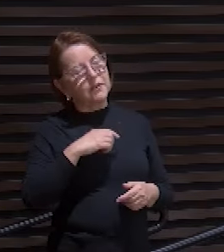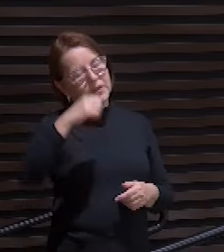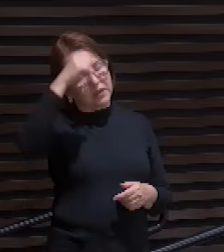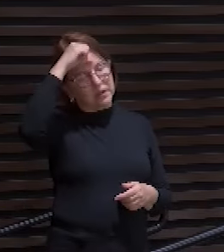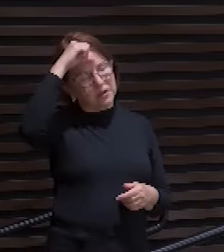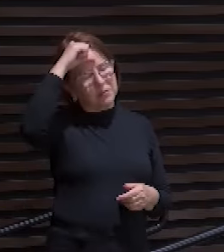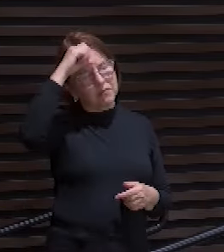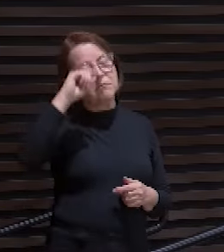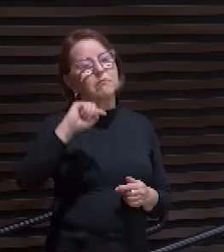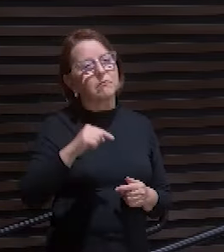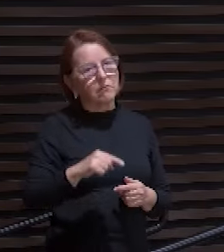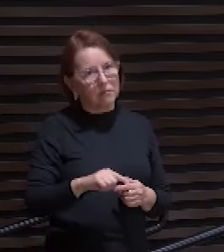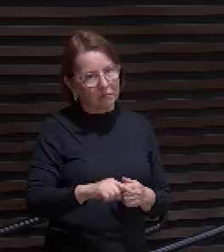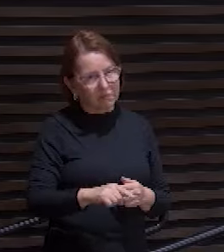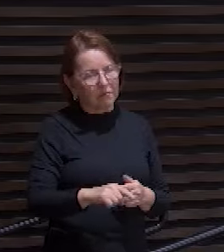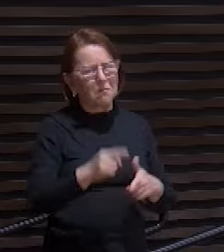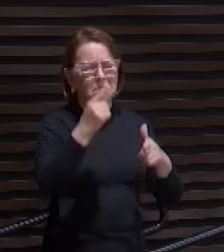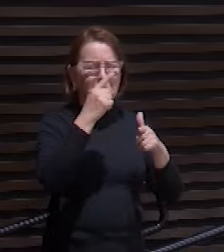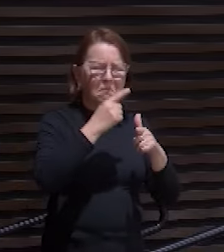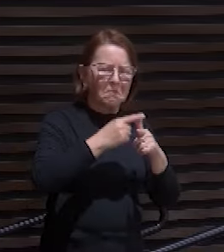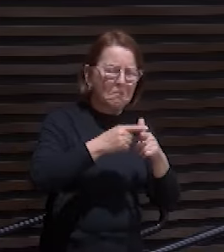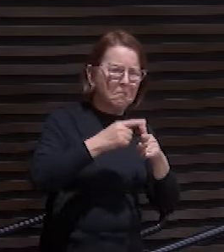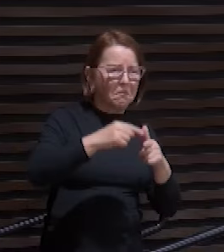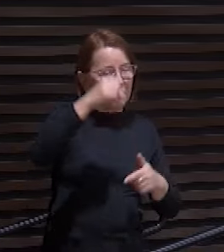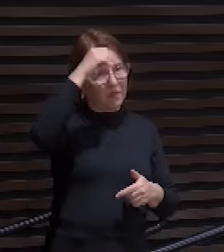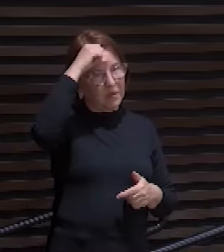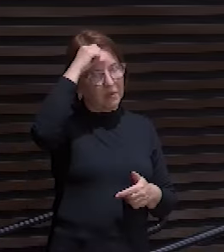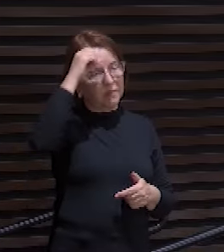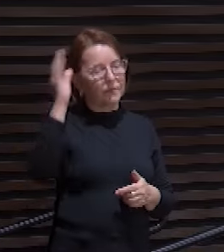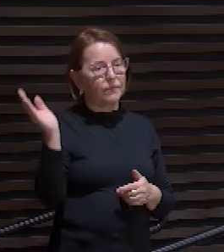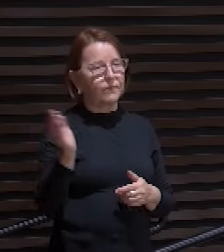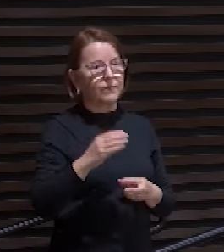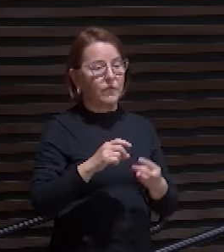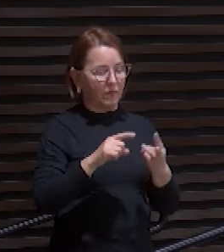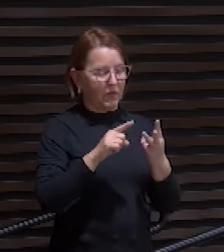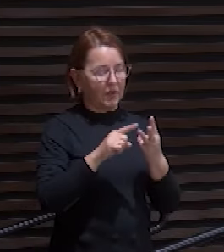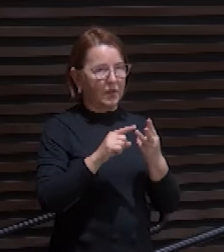depressões terríveis, problemas com depressão. William Cooper,